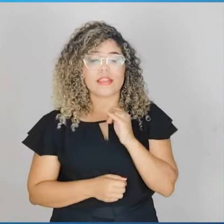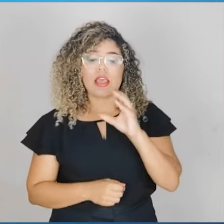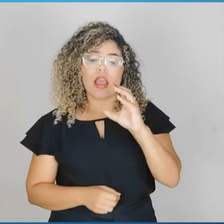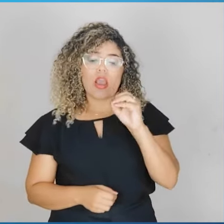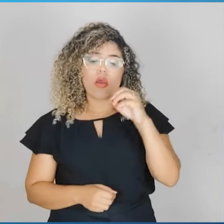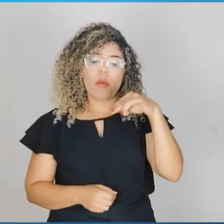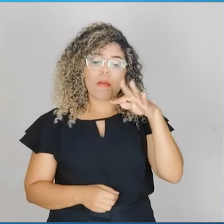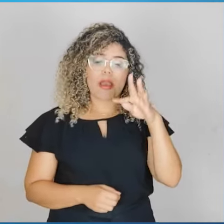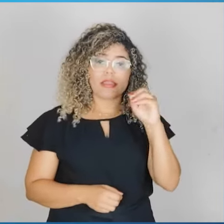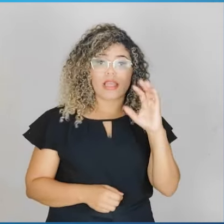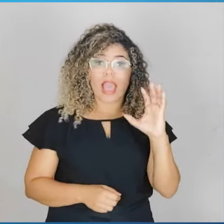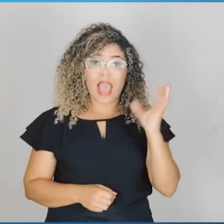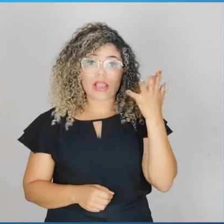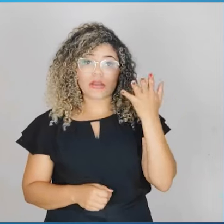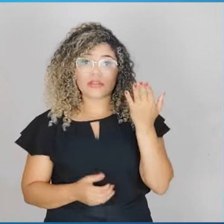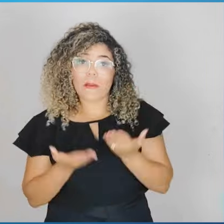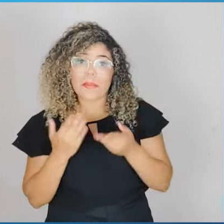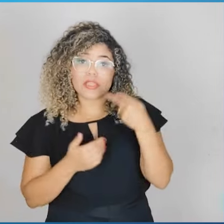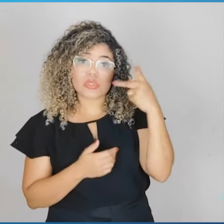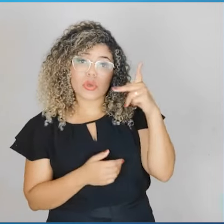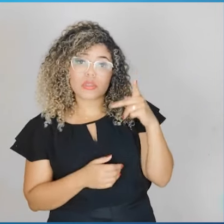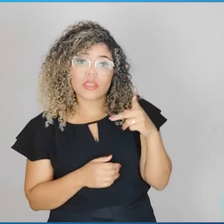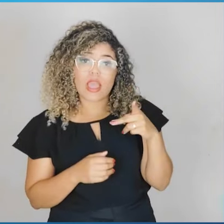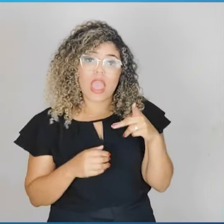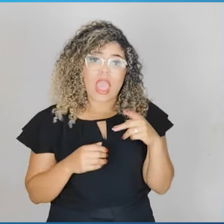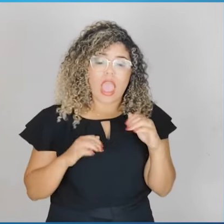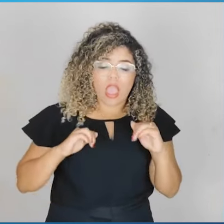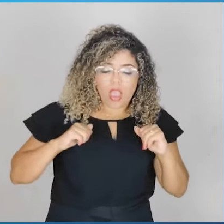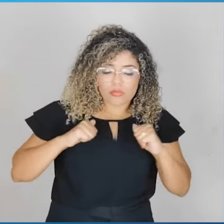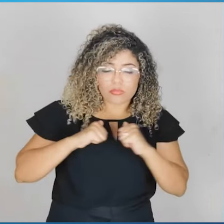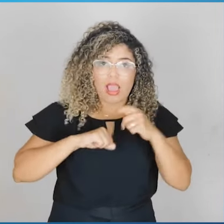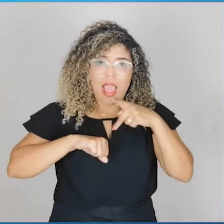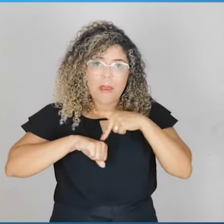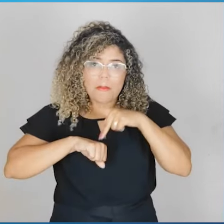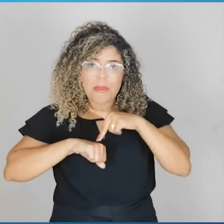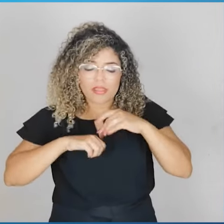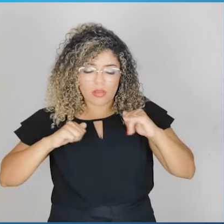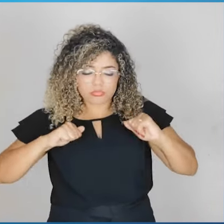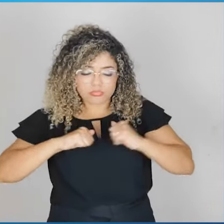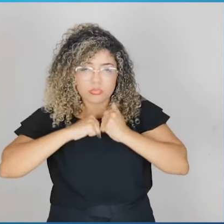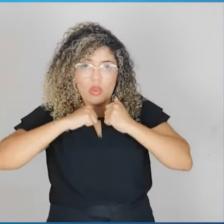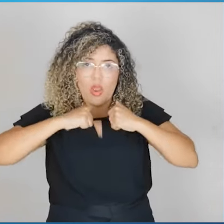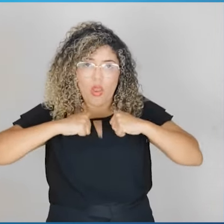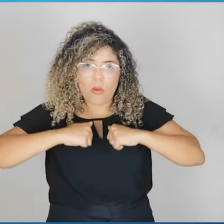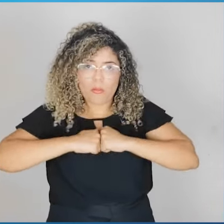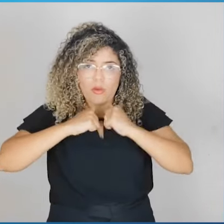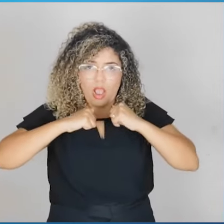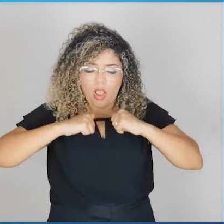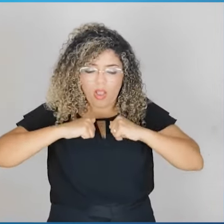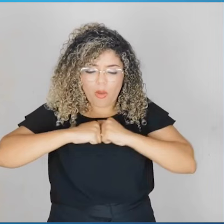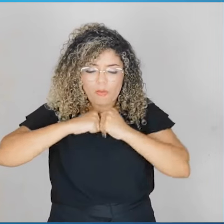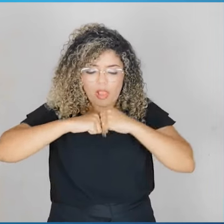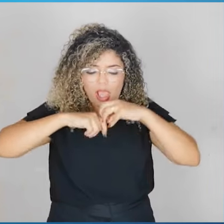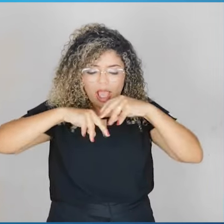rocha acontece pelo peso de outras rochas. Elas vão ficando uma sobre a outra e aí acontece a compactação mecânica.